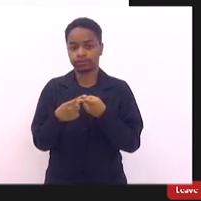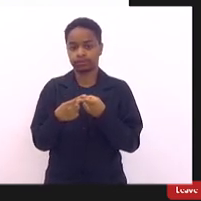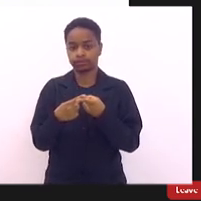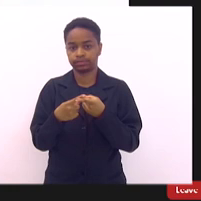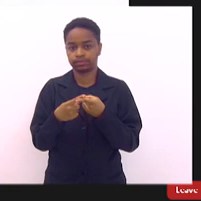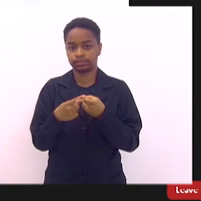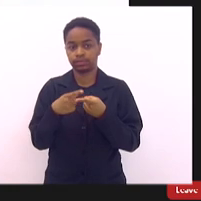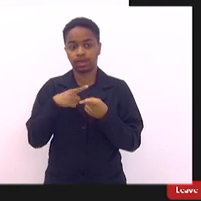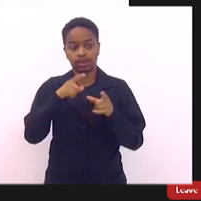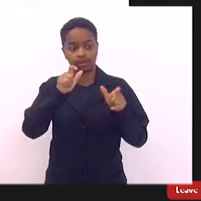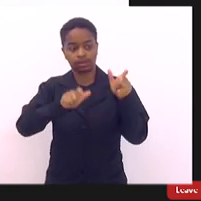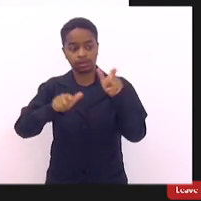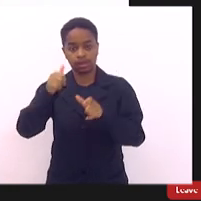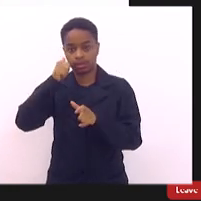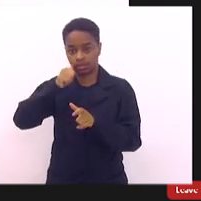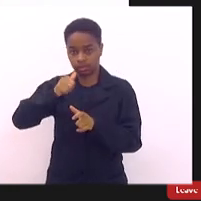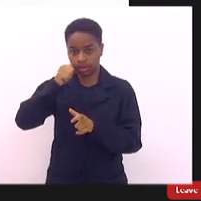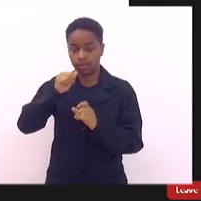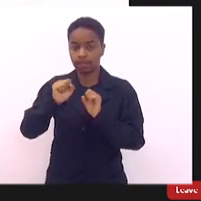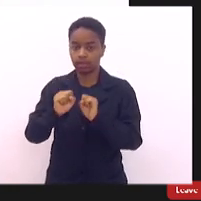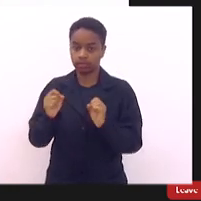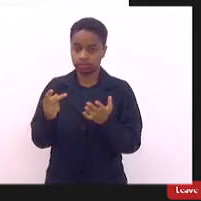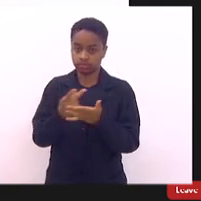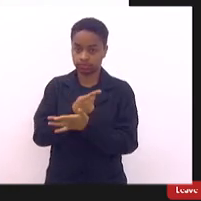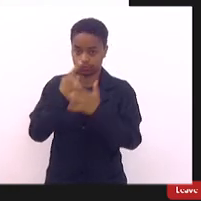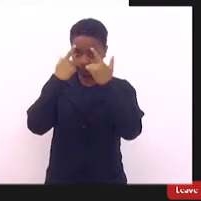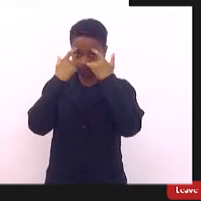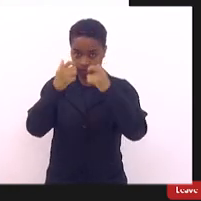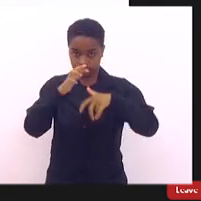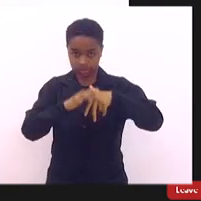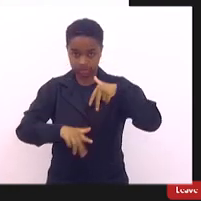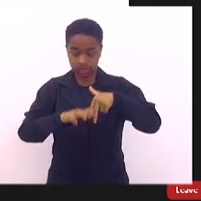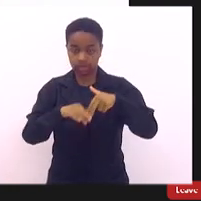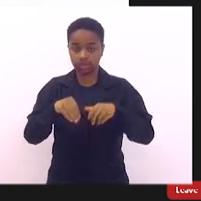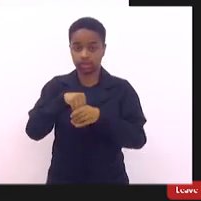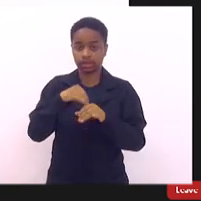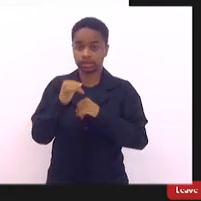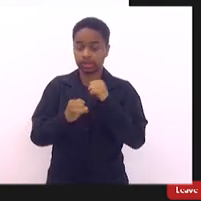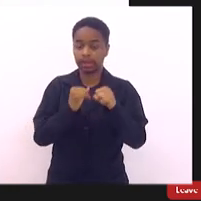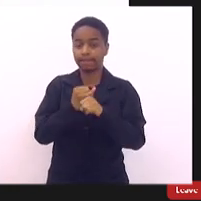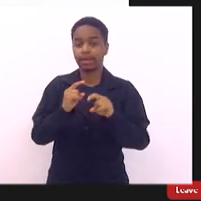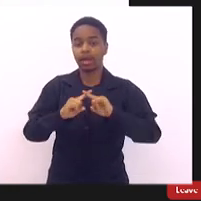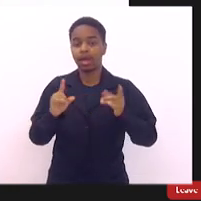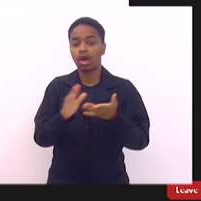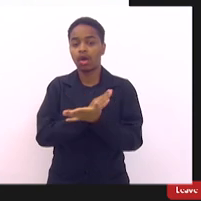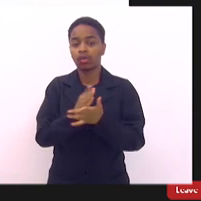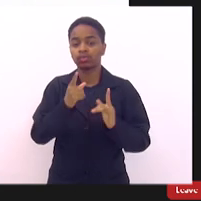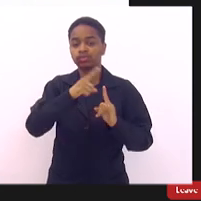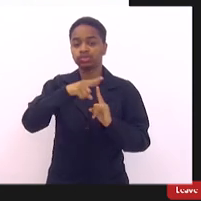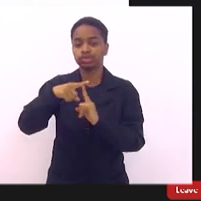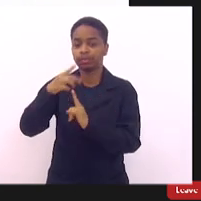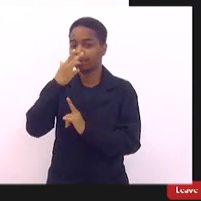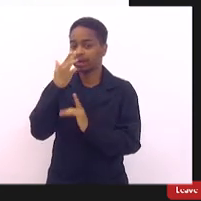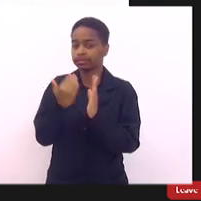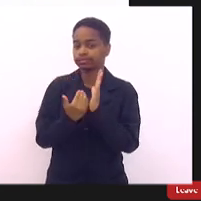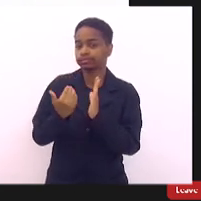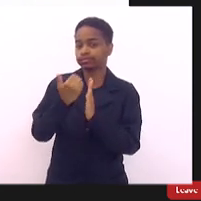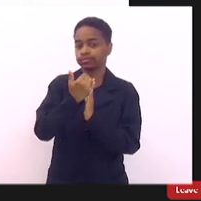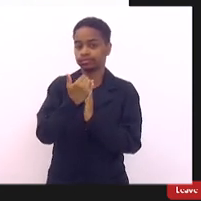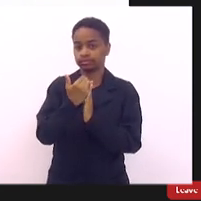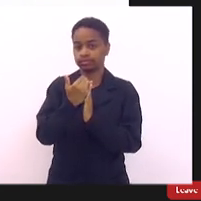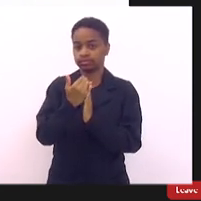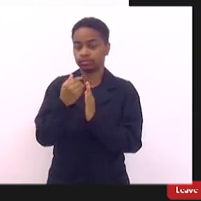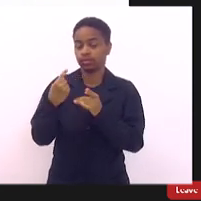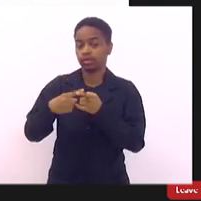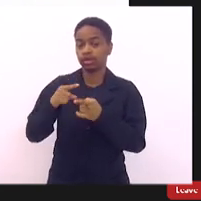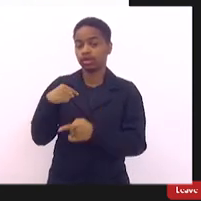as mulheres estarem sujeitas à violência de gênero na internet, tem algumas formas de violência que são mais exacerbadas quando a